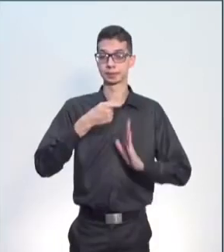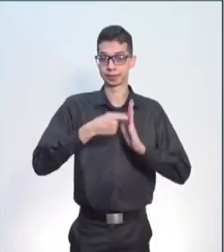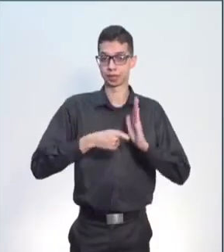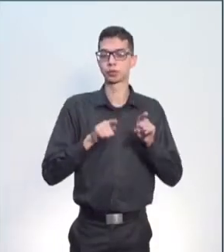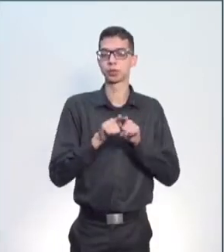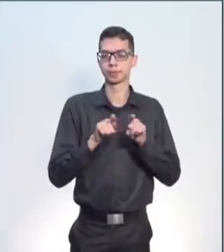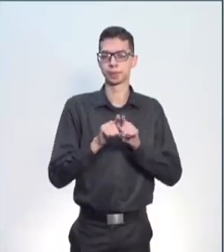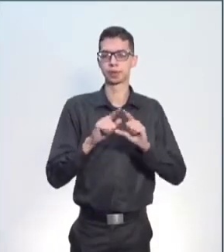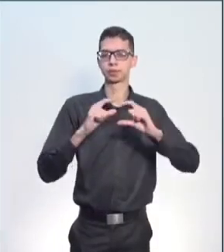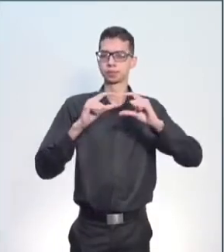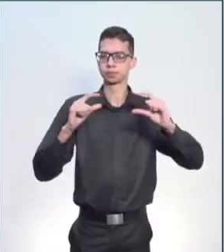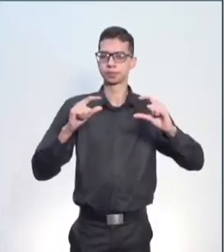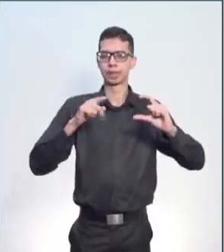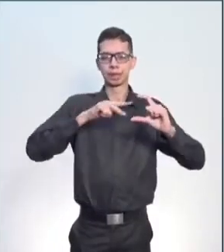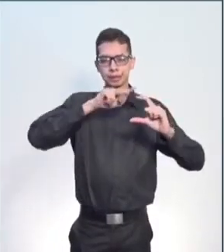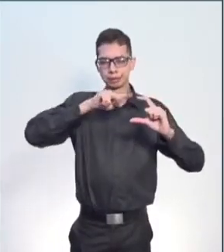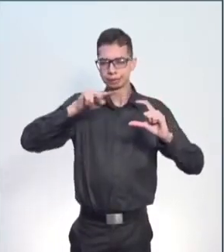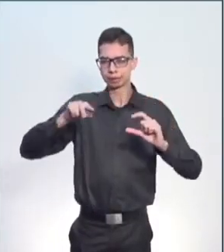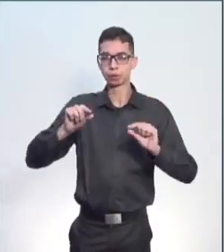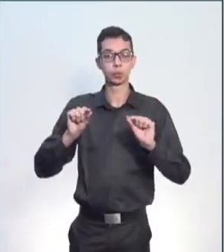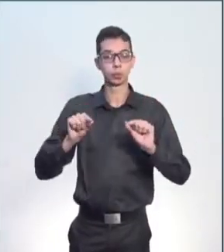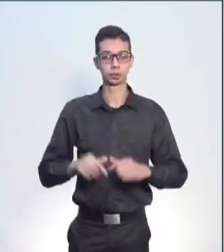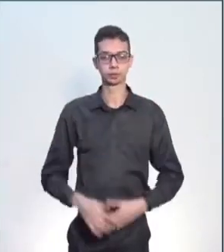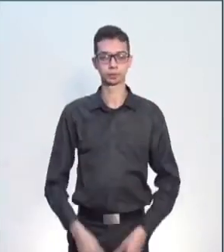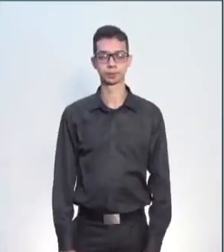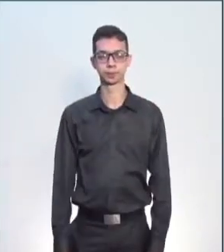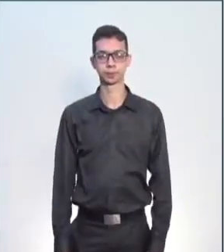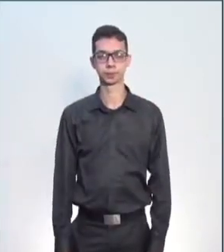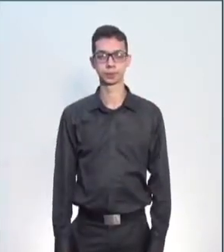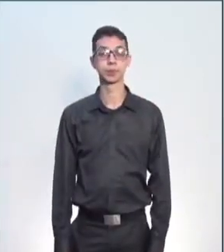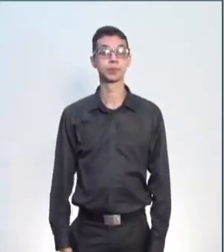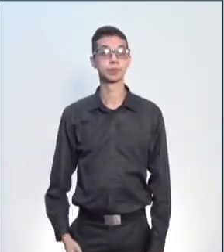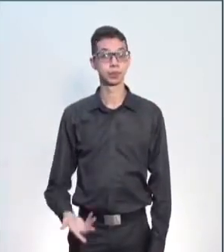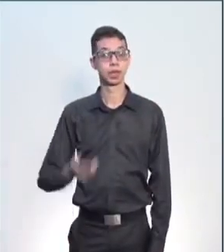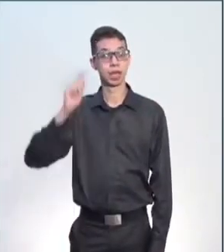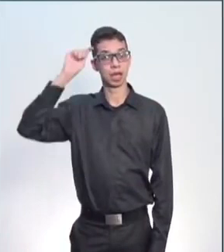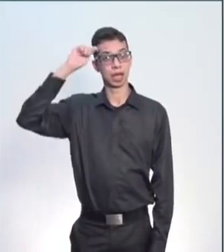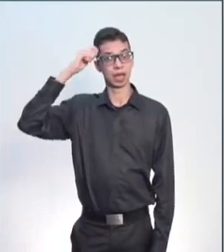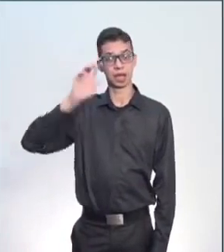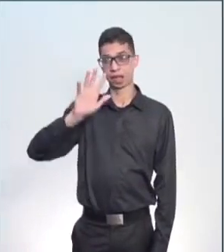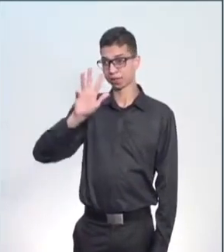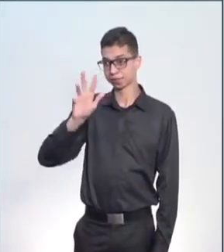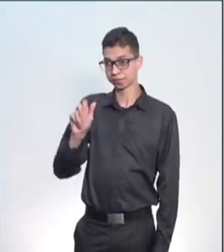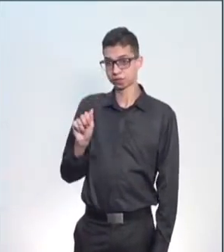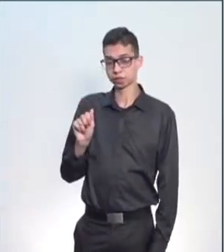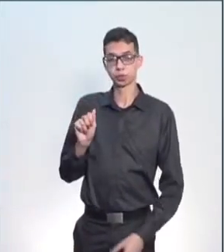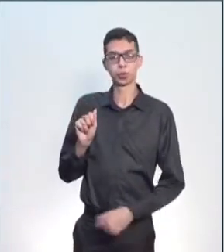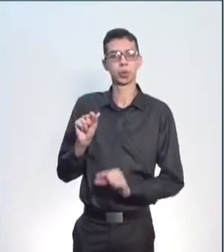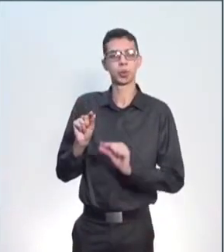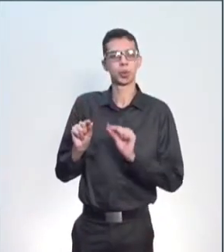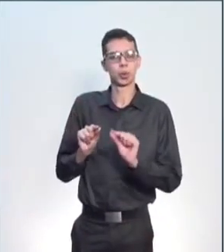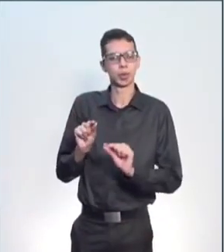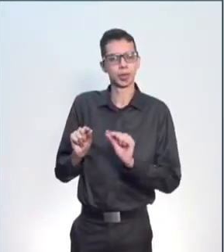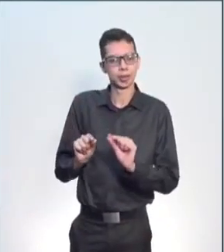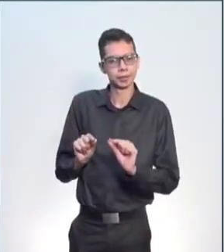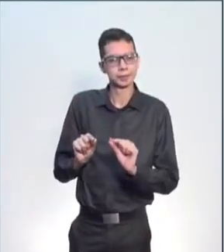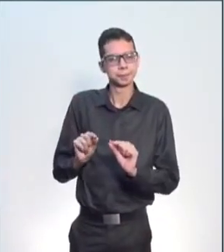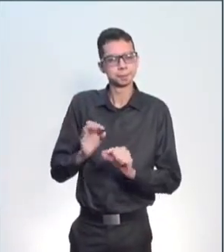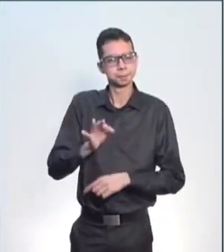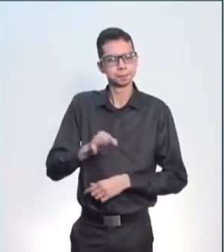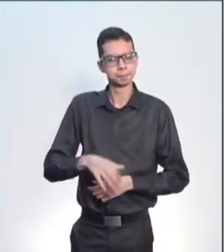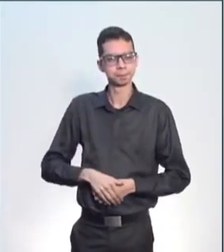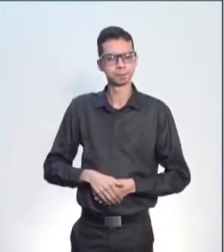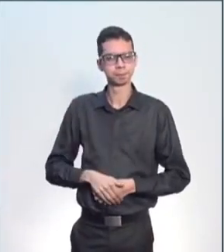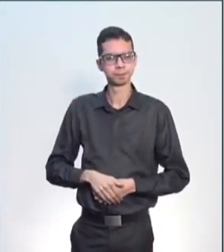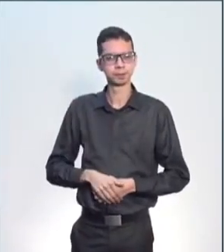gente ler. É, pois, começou o africano. A república, coisa do povo,